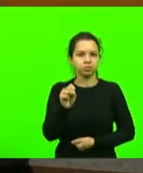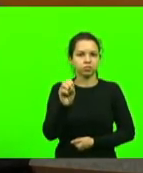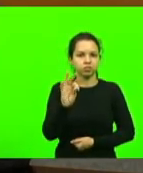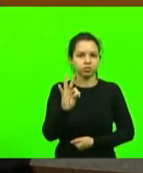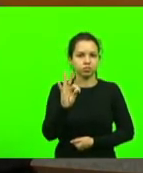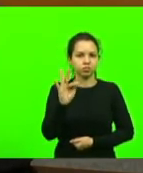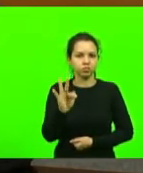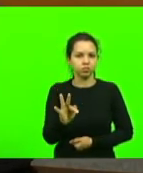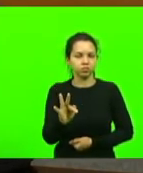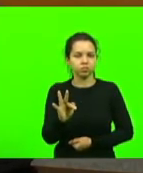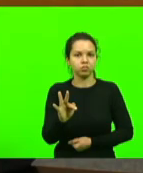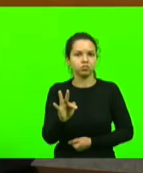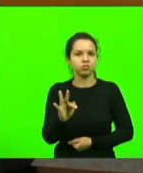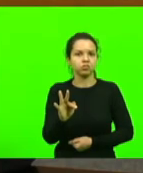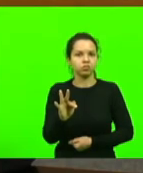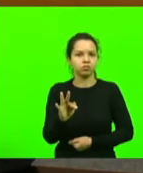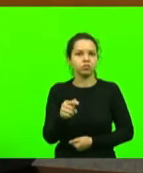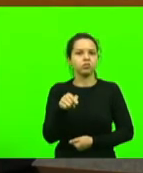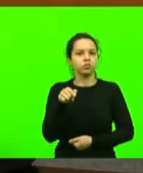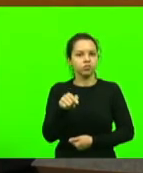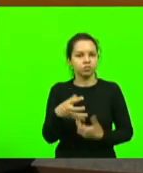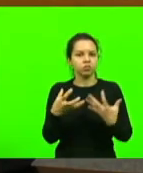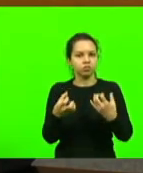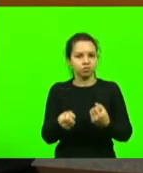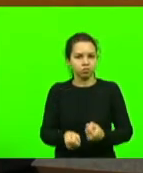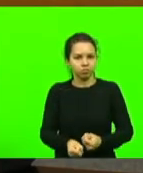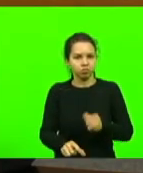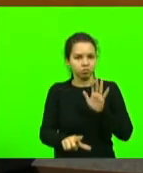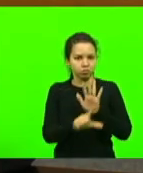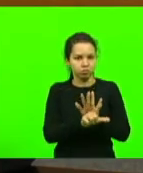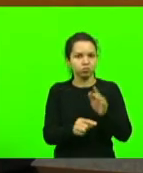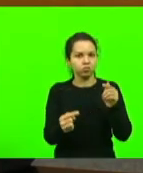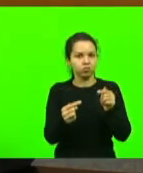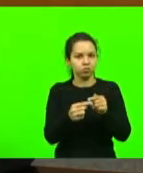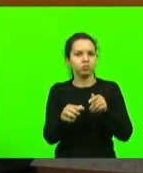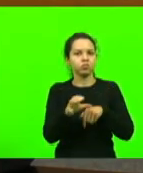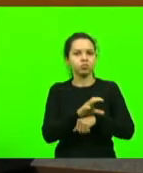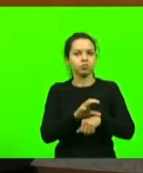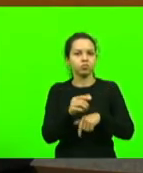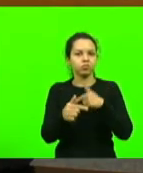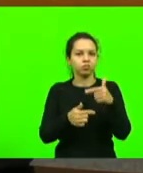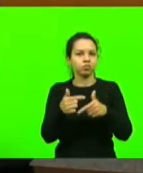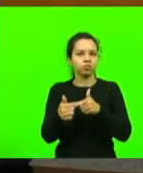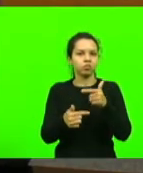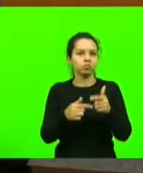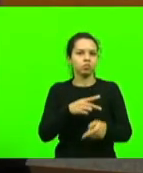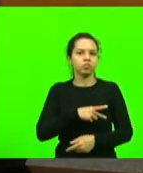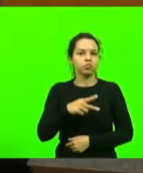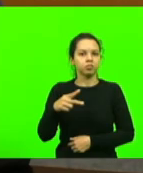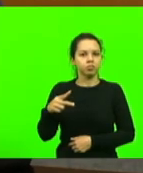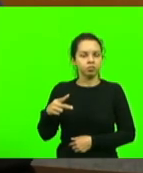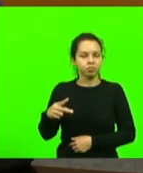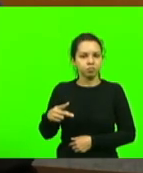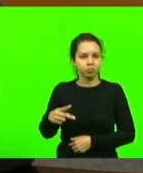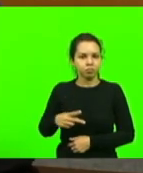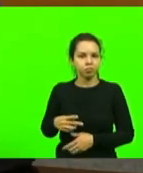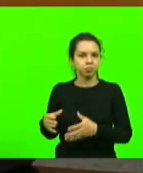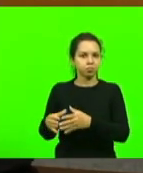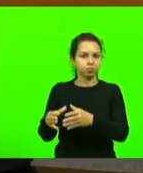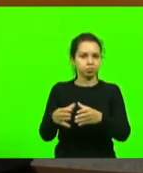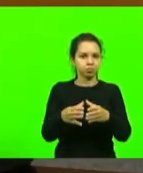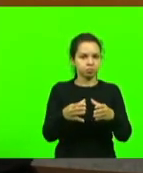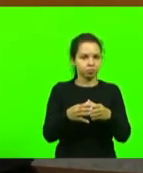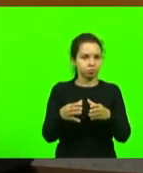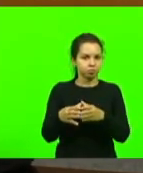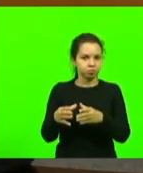ele considera legal condicional a possibilidade de prestação do serviço público ser emprestado por organizações sociais